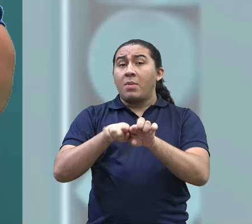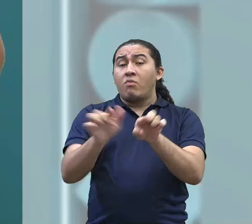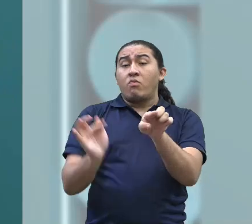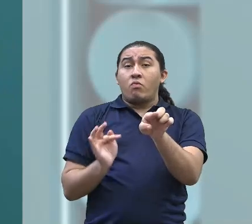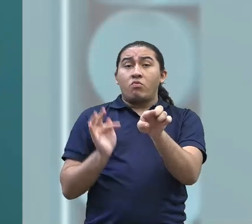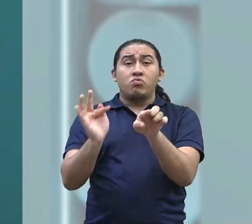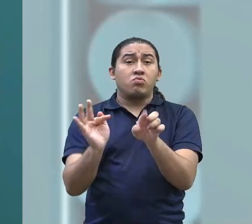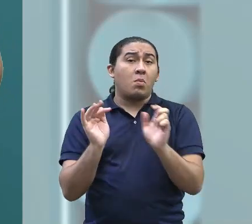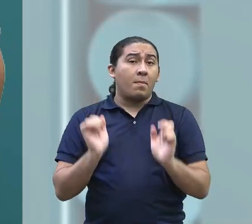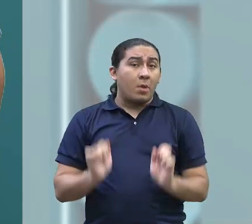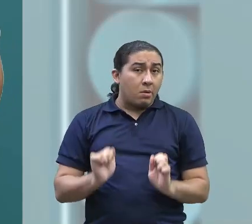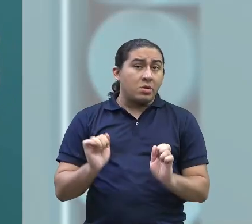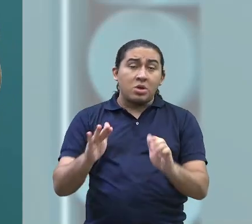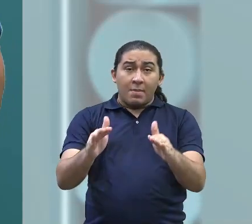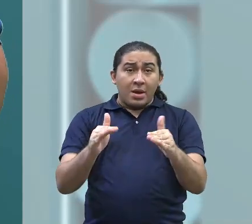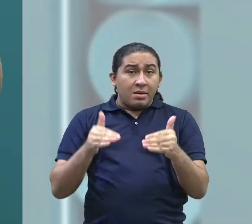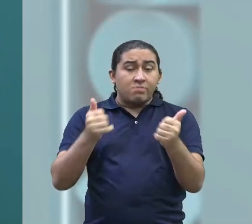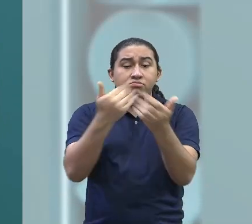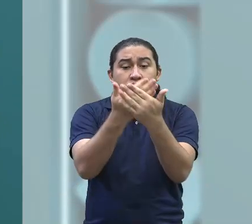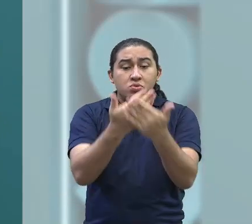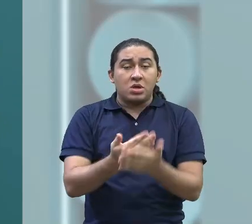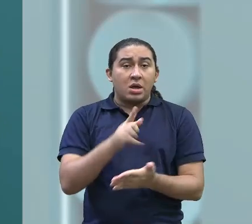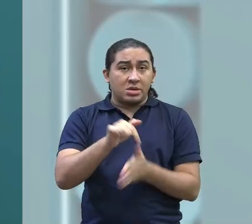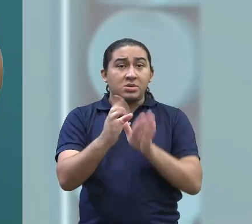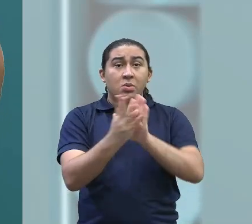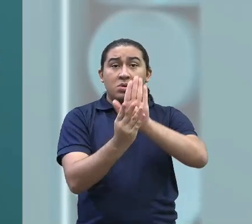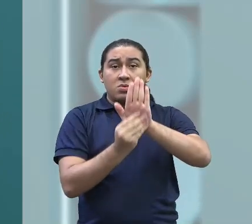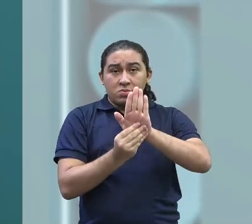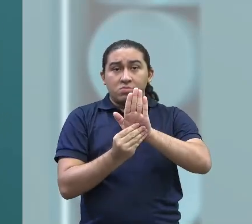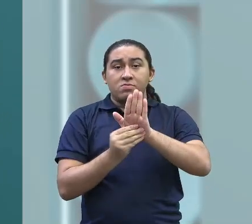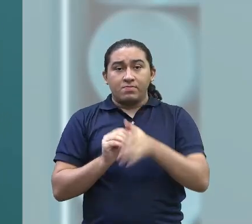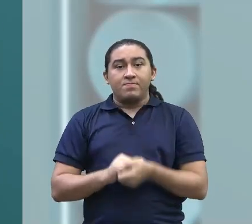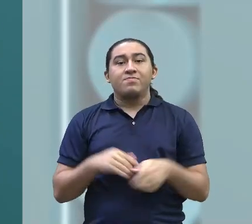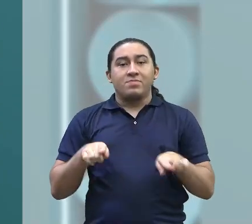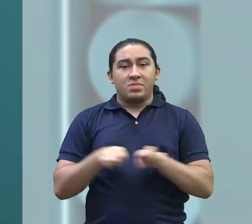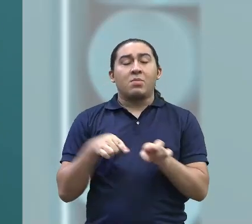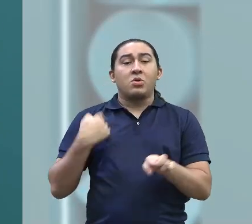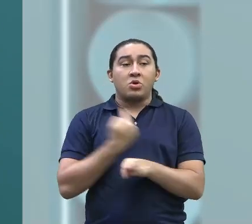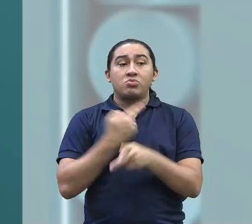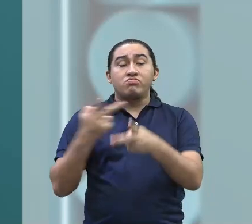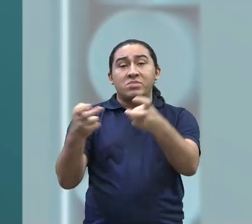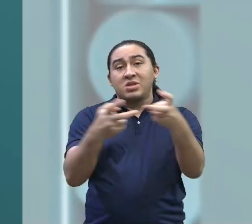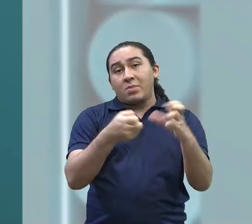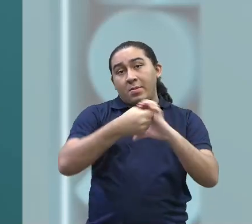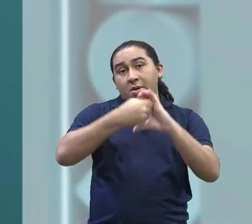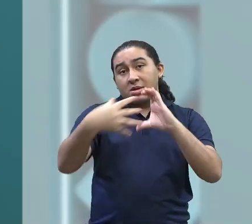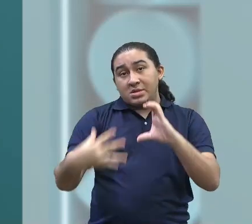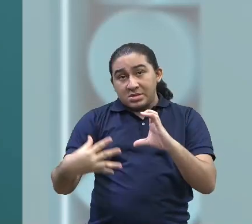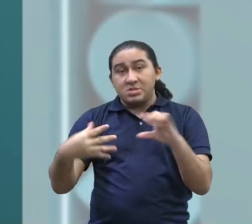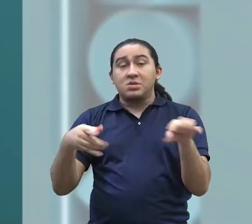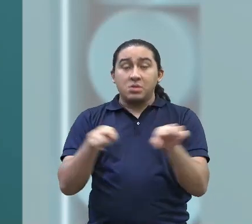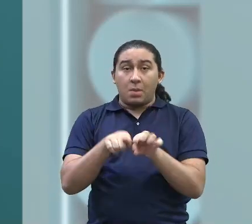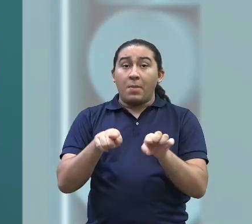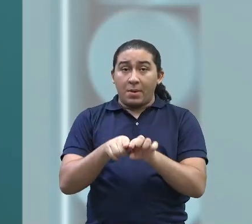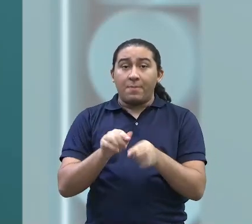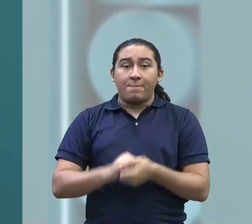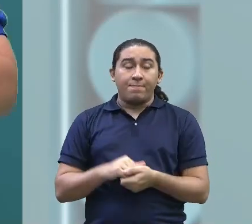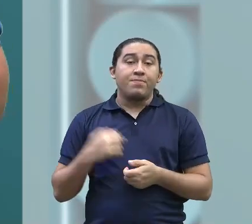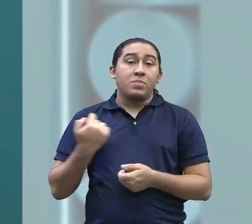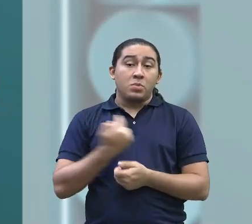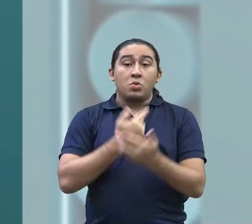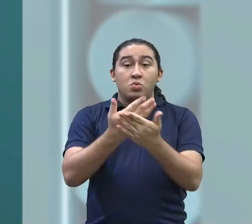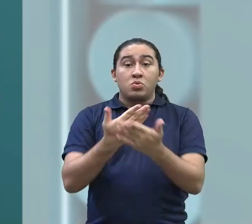um aprofundamento sobre esse conteúdo. E assim nós vimos as características, né? Vimos